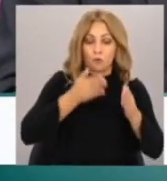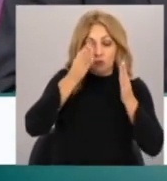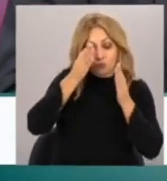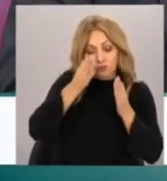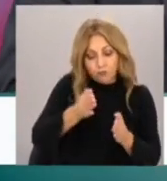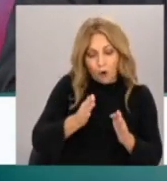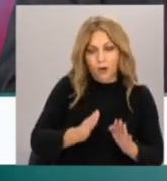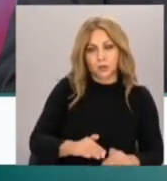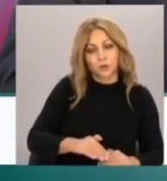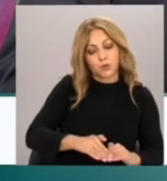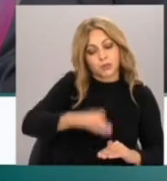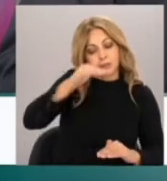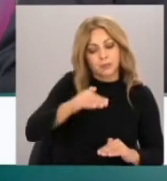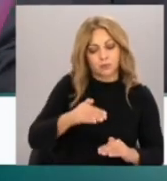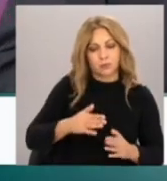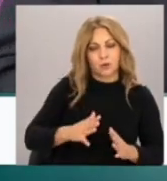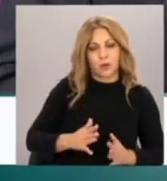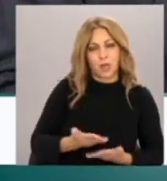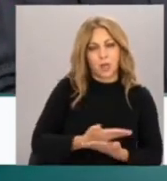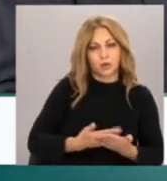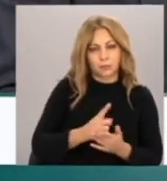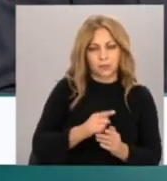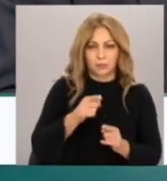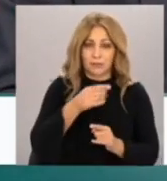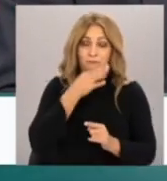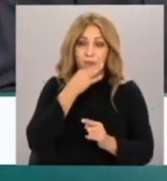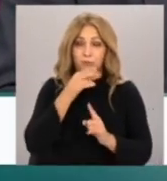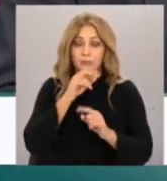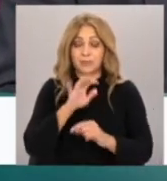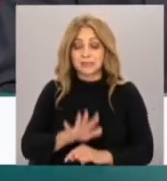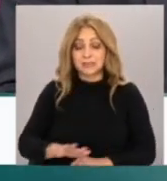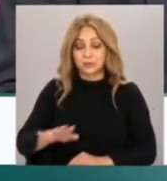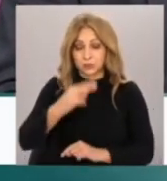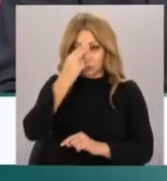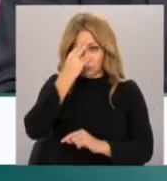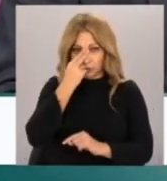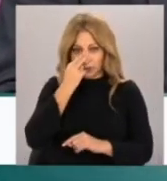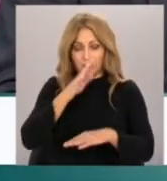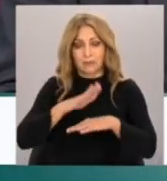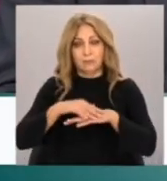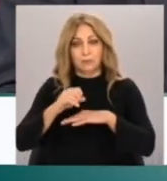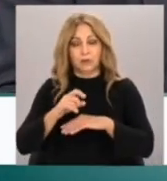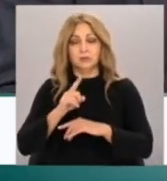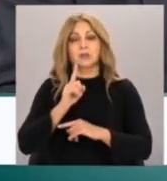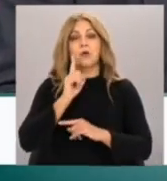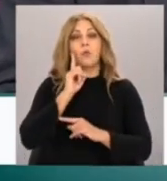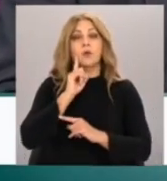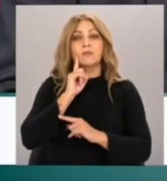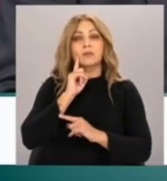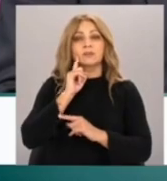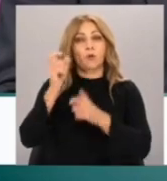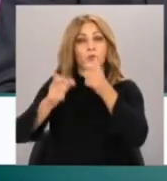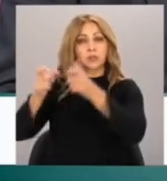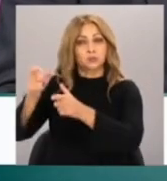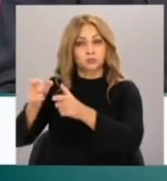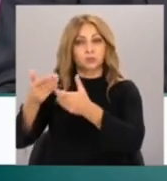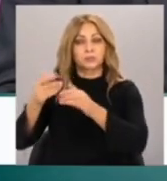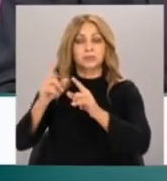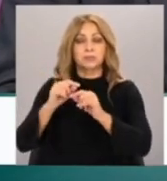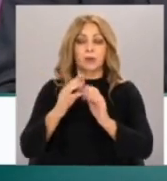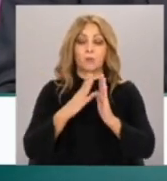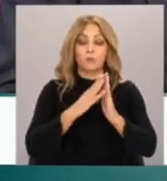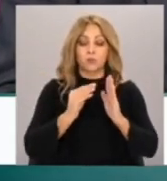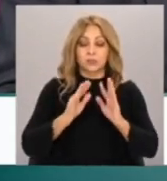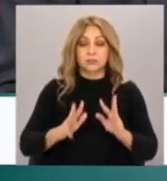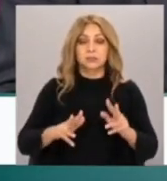e citou também é circunstância histórica em Portugal está não só por causa da qualificação das suas pessoas mas também nome dele e rolamento tem